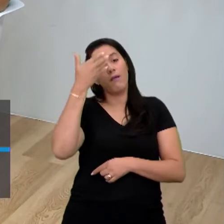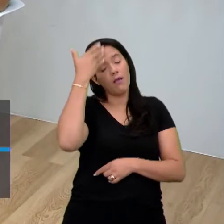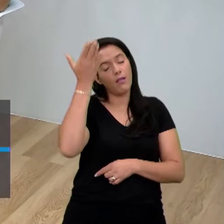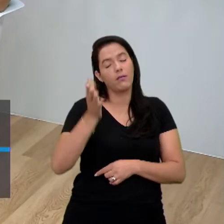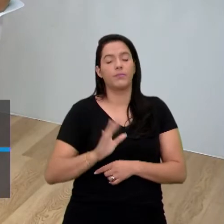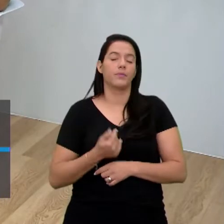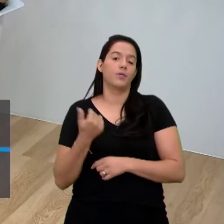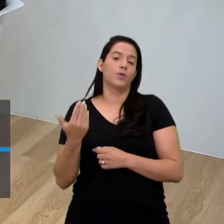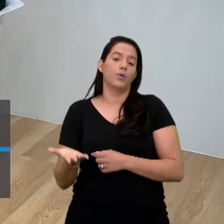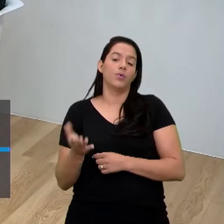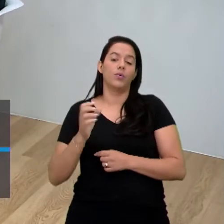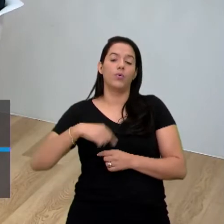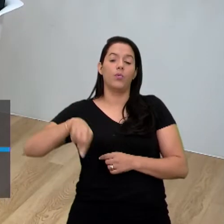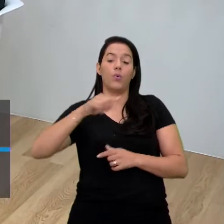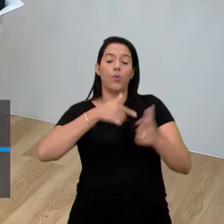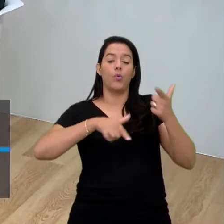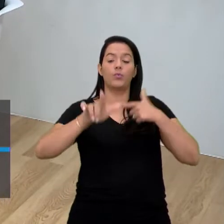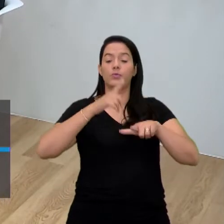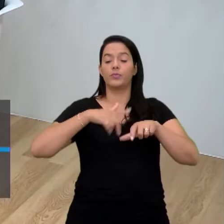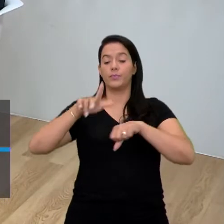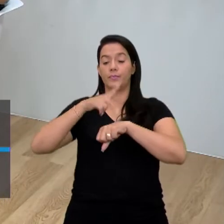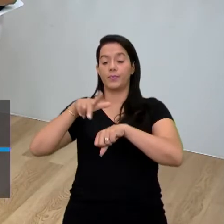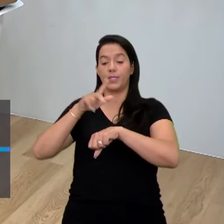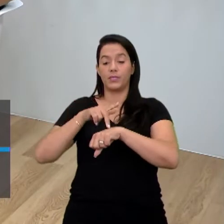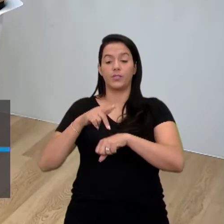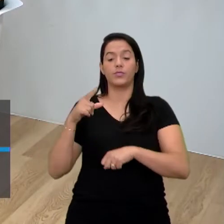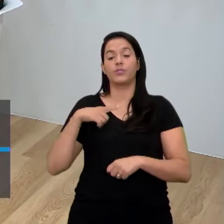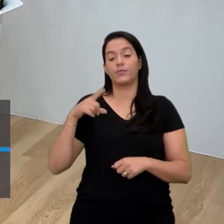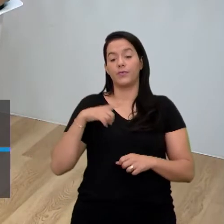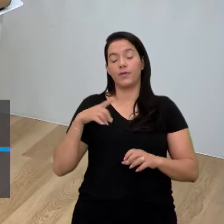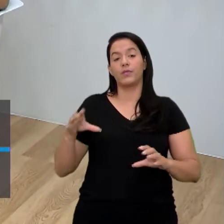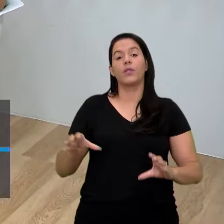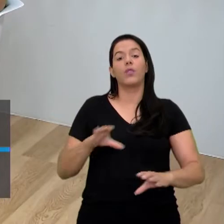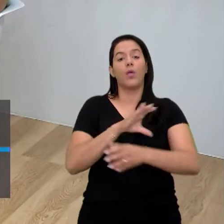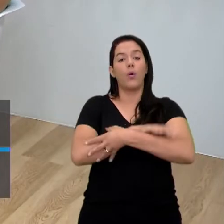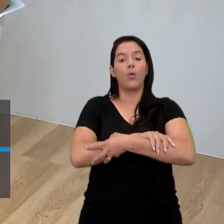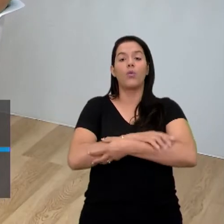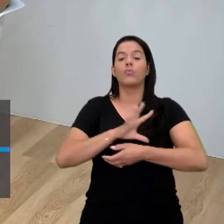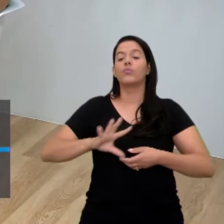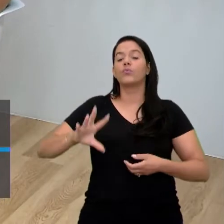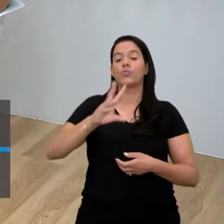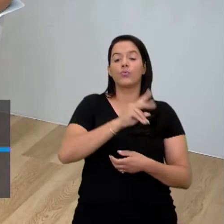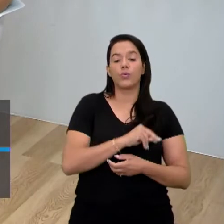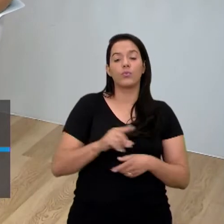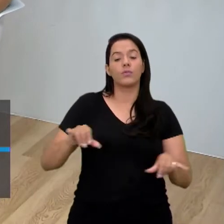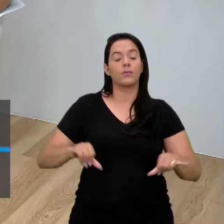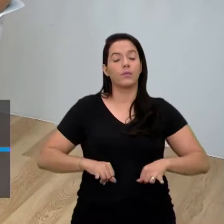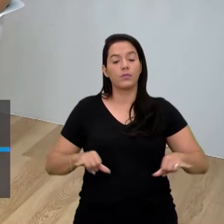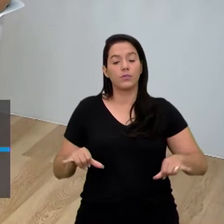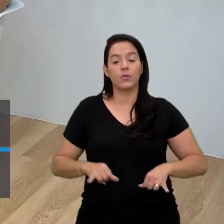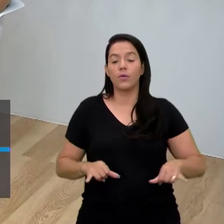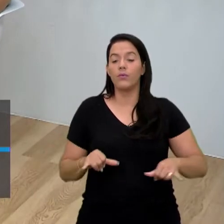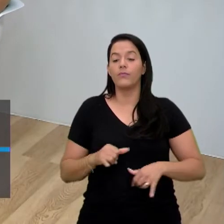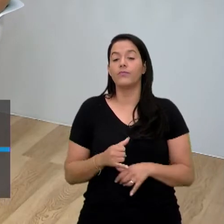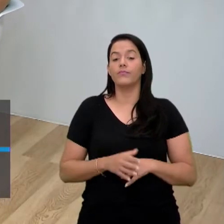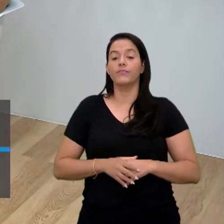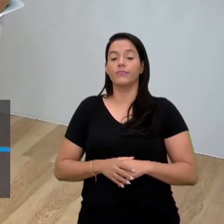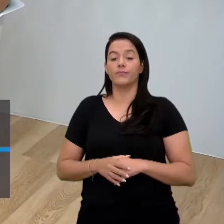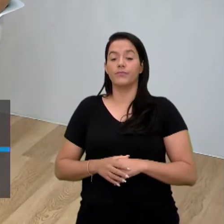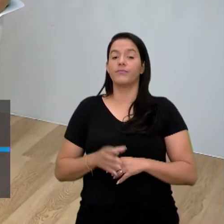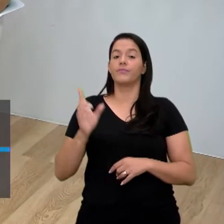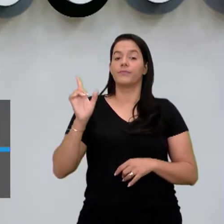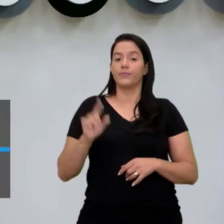uns resquícios ali, os países que fizeram parte da União Soviética, que também sofrem com o estigma da União Soviética. Uhum. Então, é